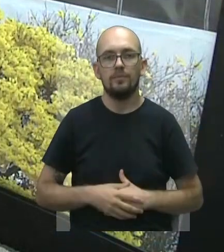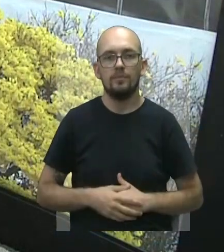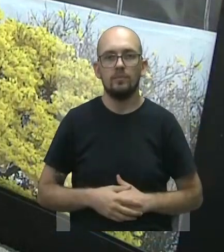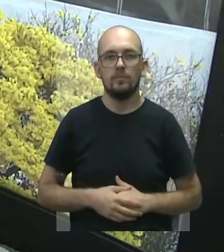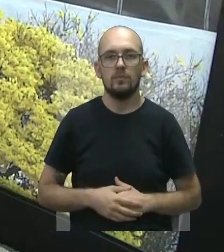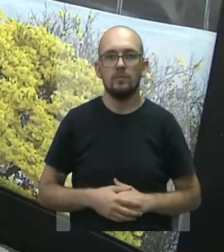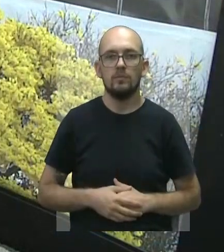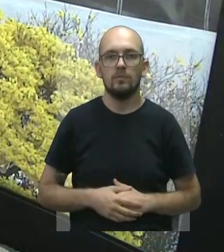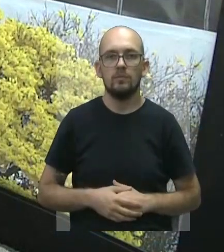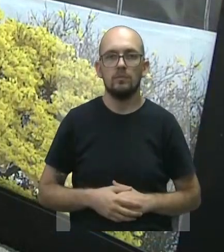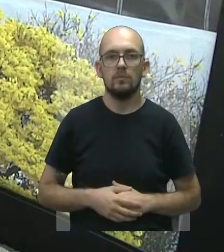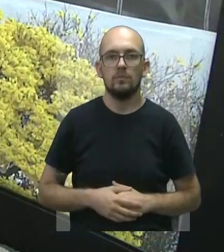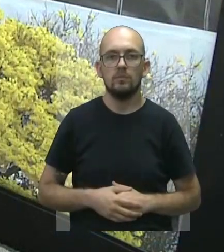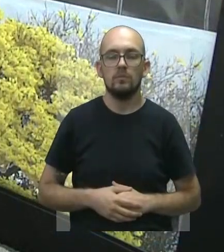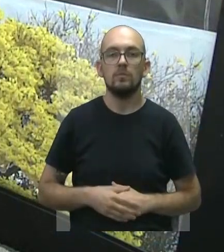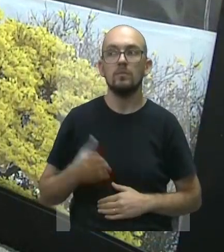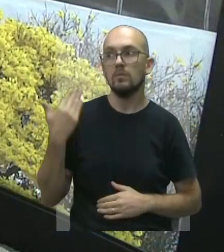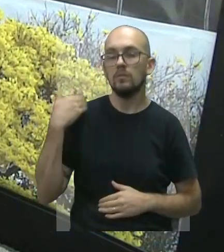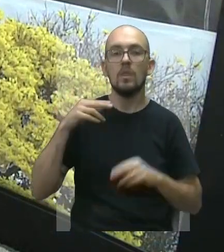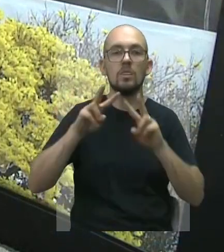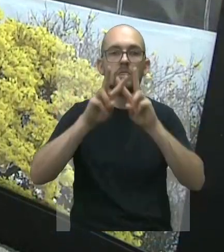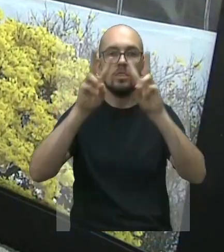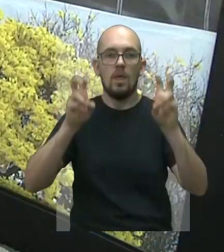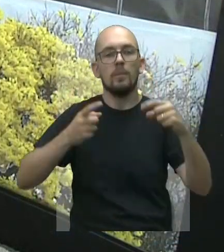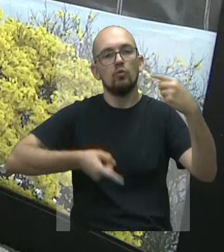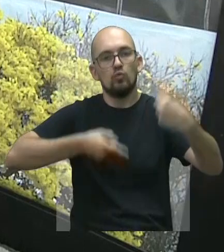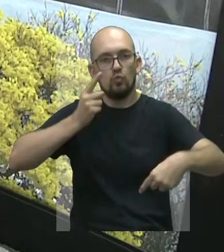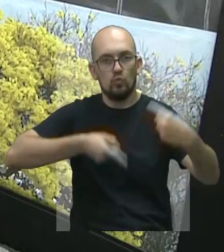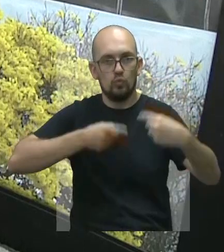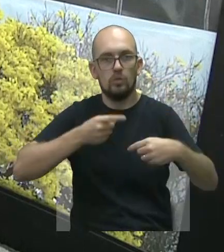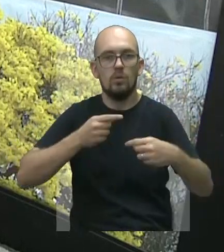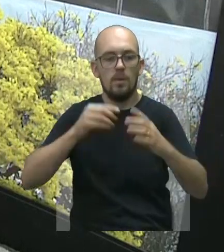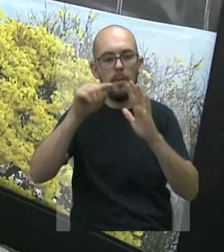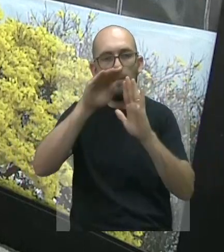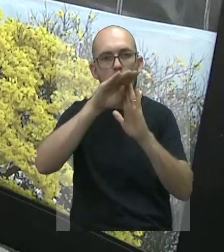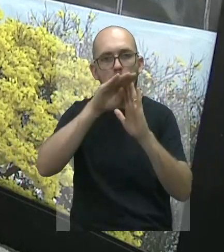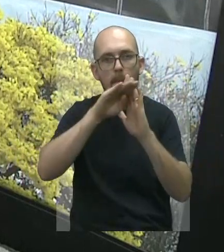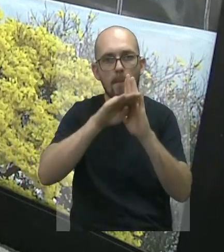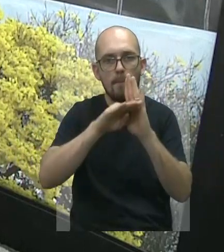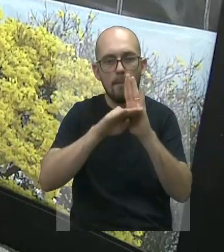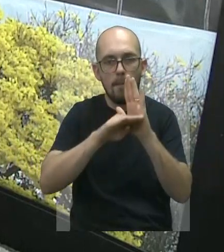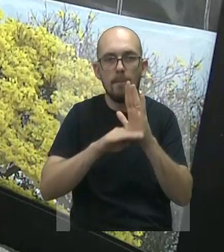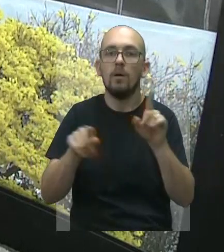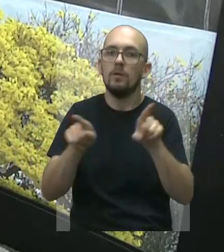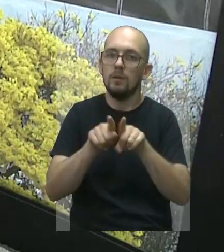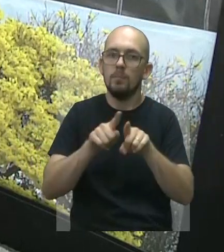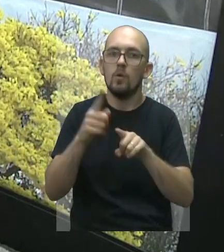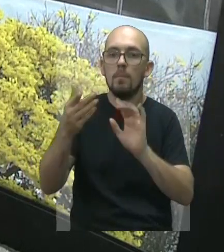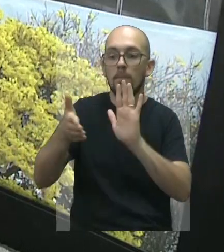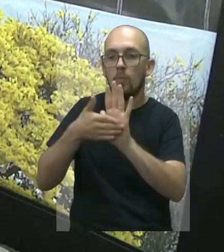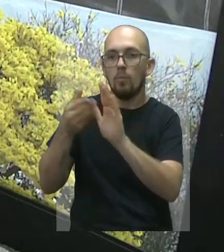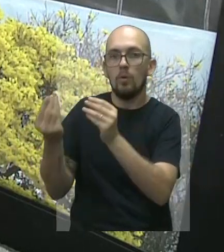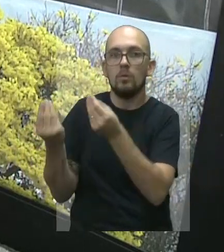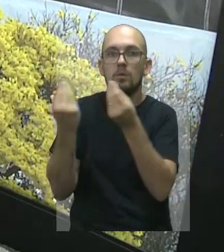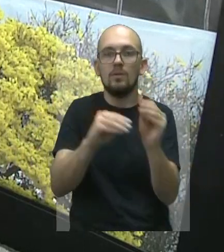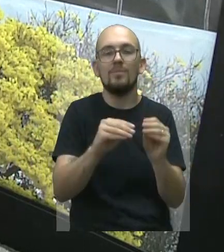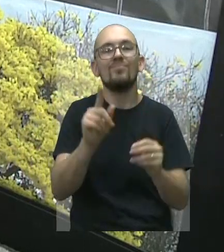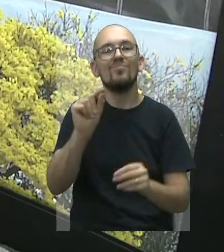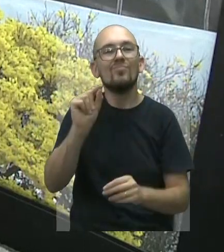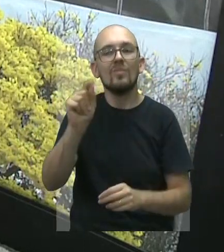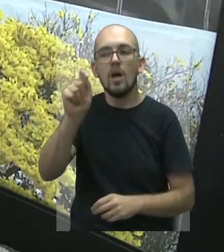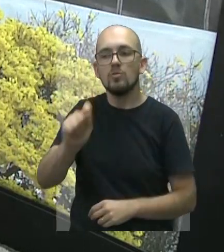a discussão desse último tema, também foram tratadas algumas propostas formuladas pela Associação de Engenheiros